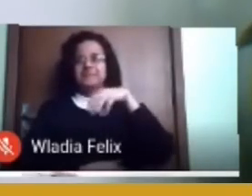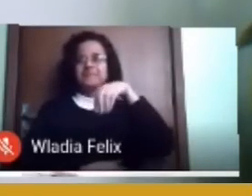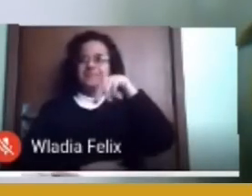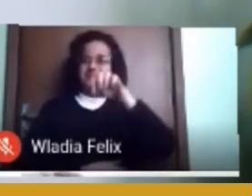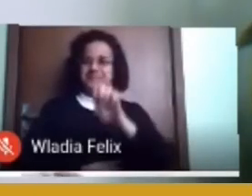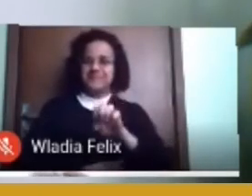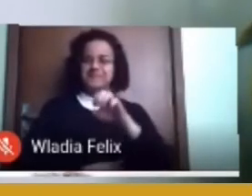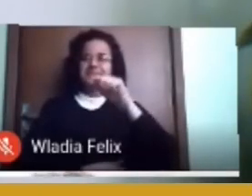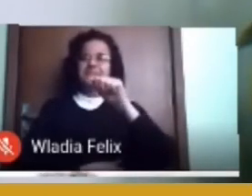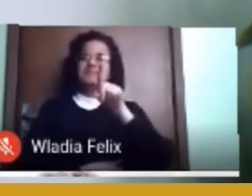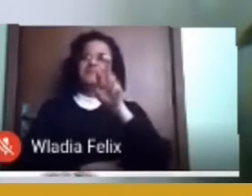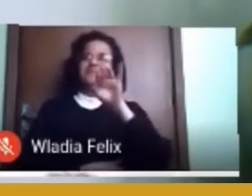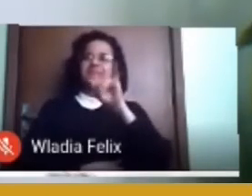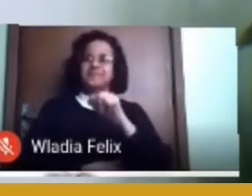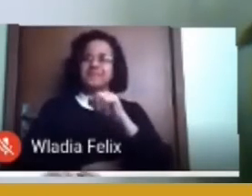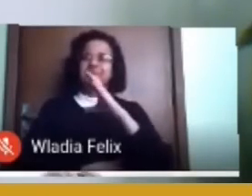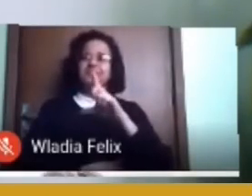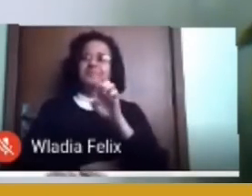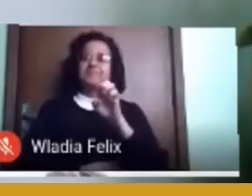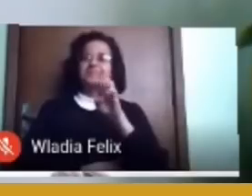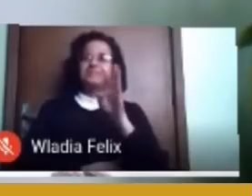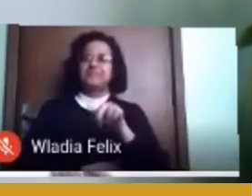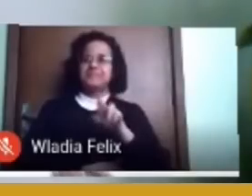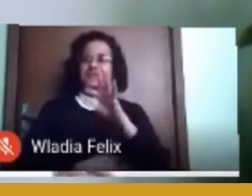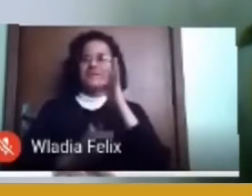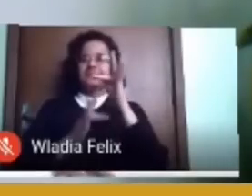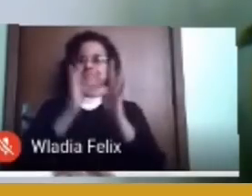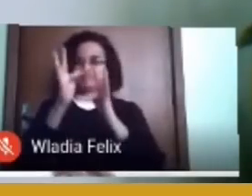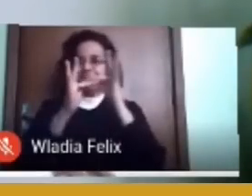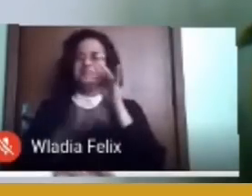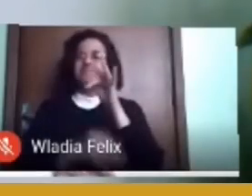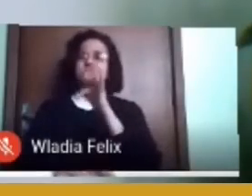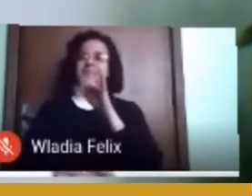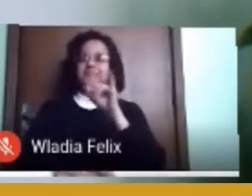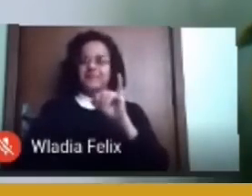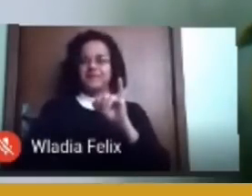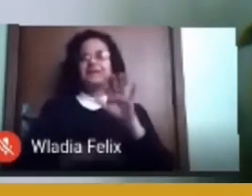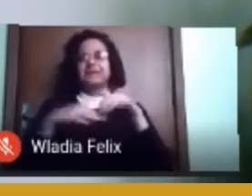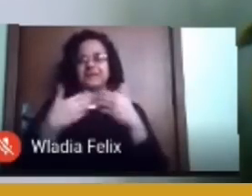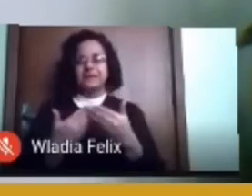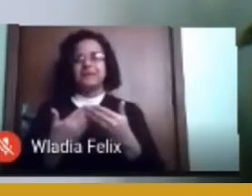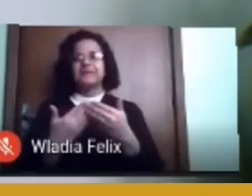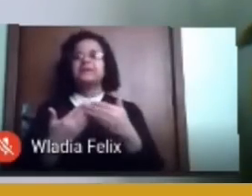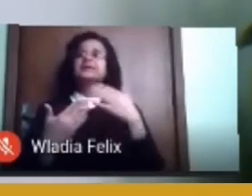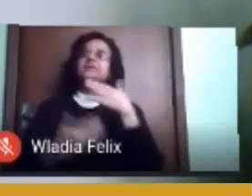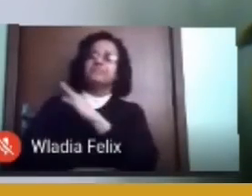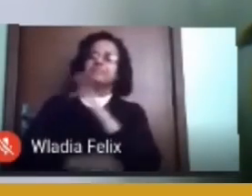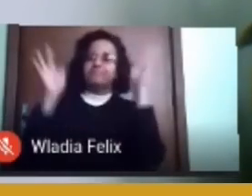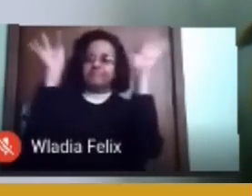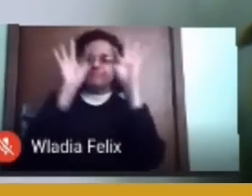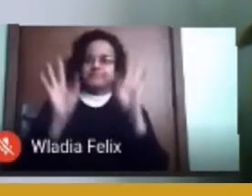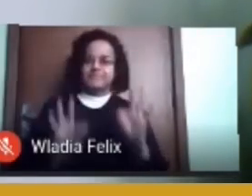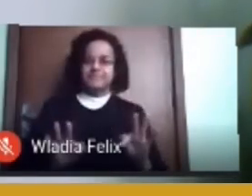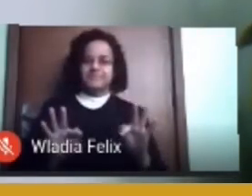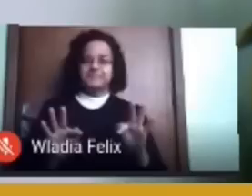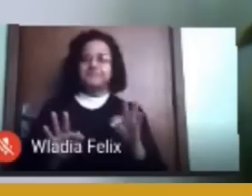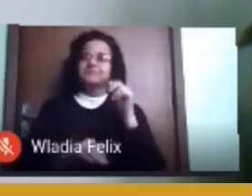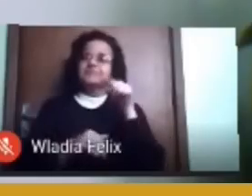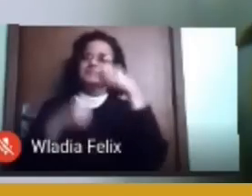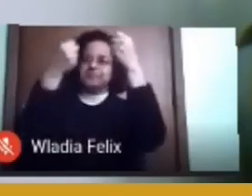e estou sempre à disposição. Obrigada. Bom, então nós vamos nos despedindo do professor Márcio, da Vládia,